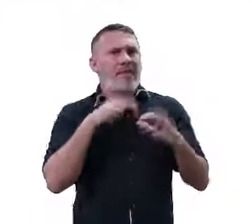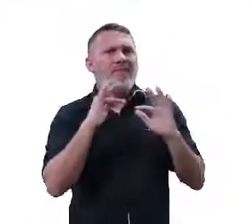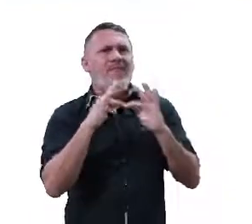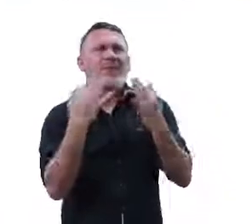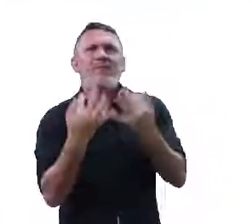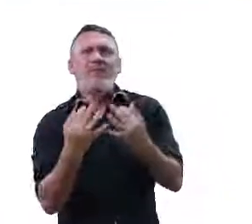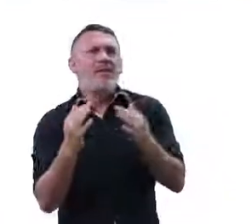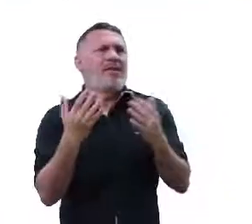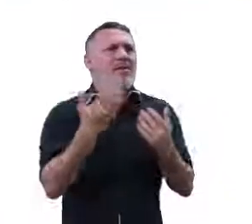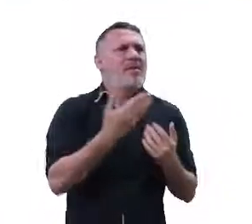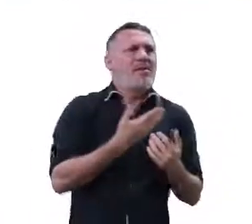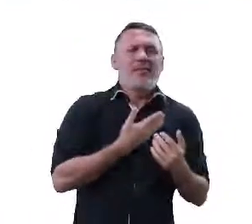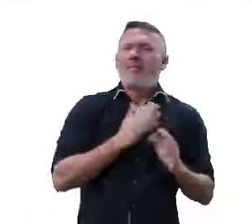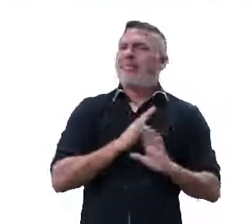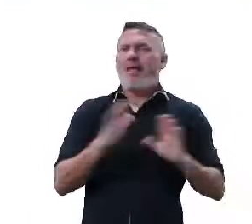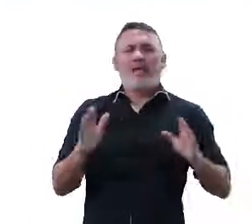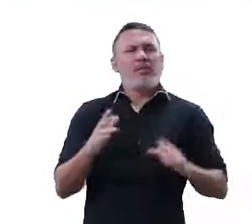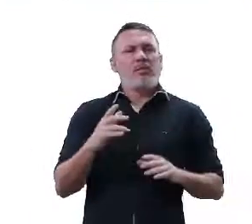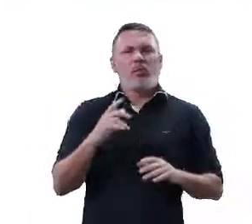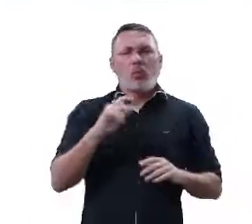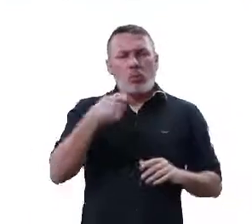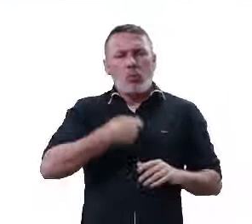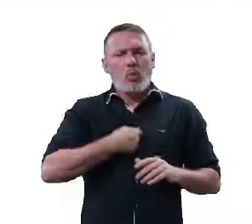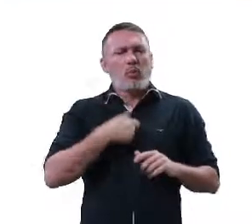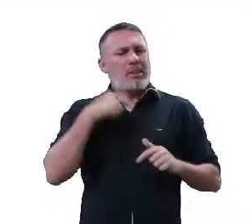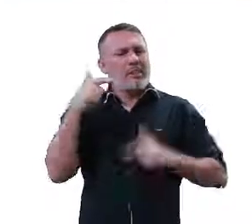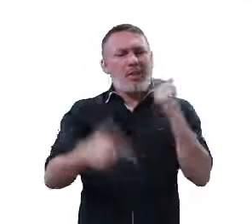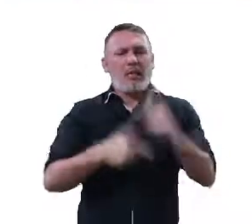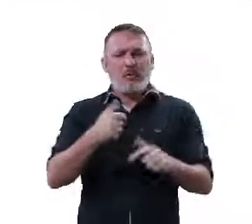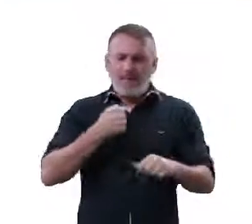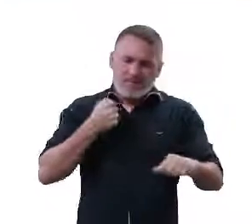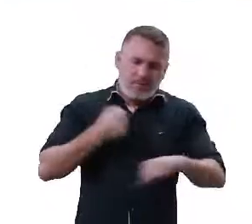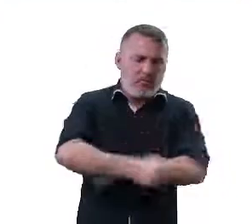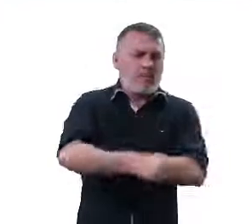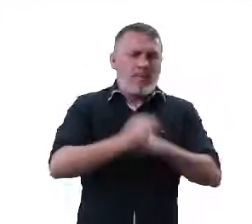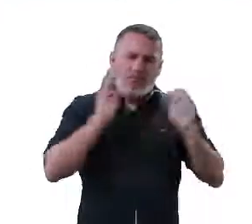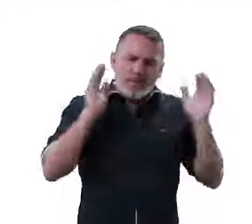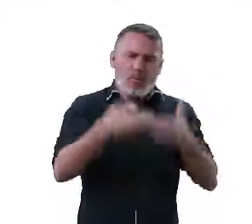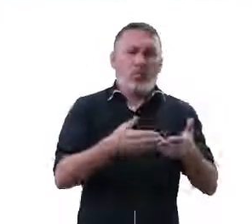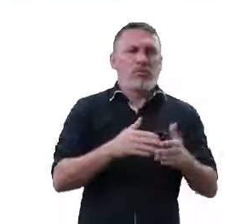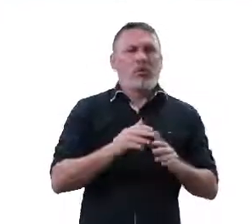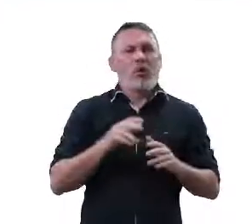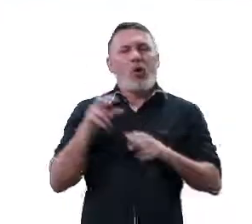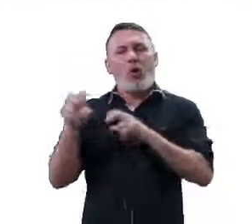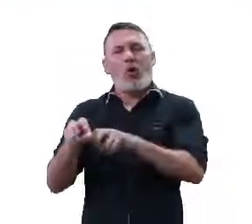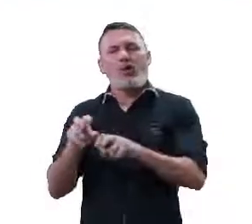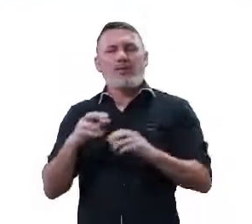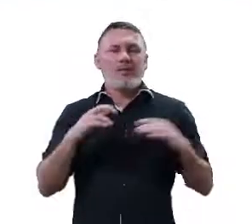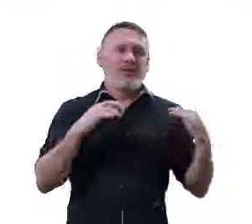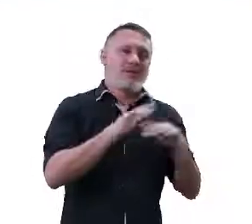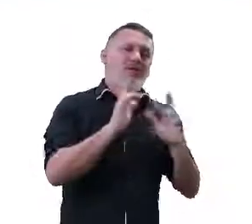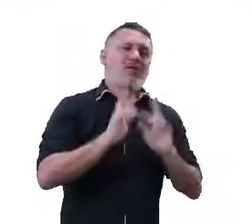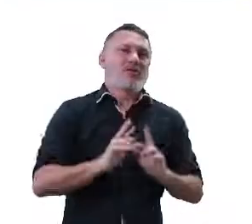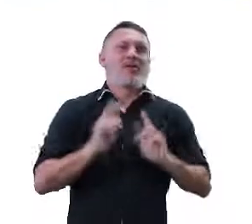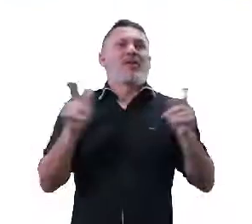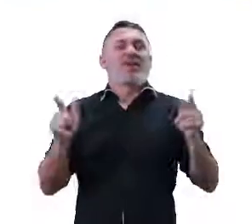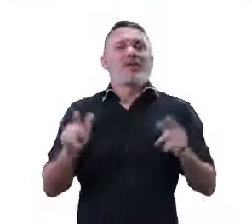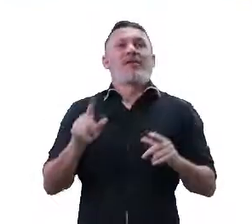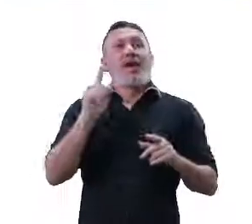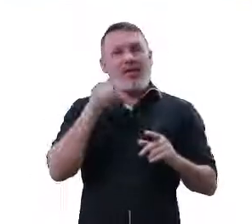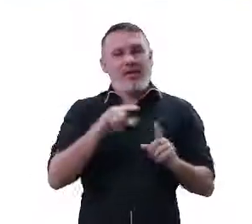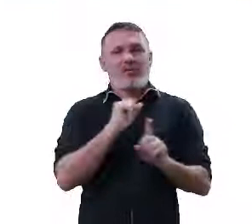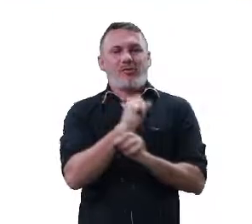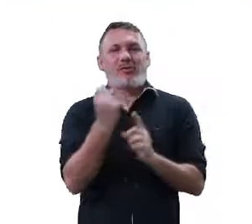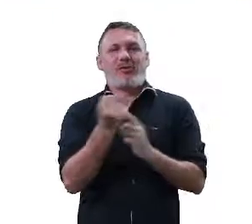determinada família. Ele agora é um operário, tá? Então, essa é a grande realidade que vai, digamos, afligir